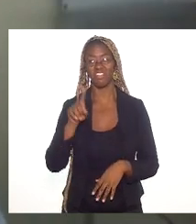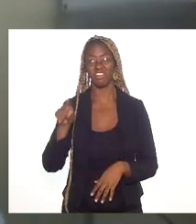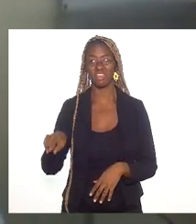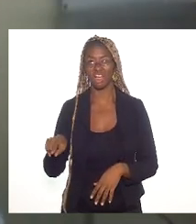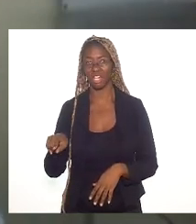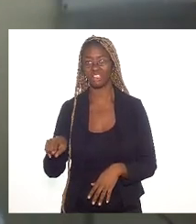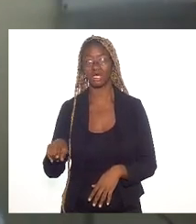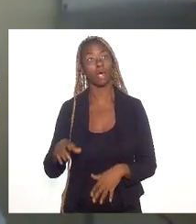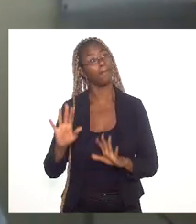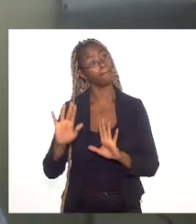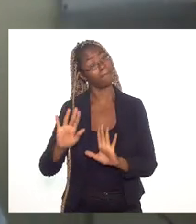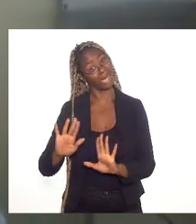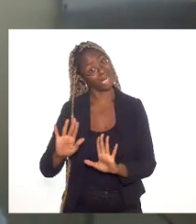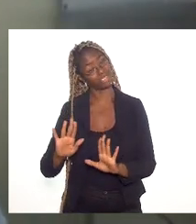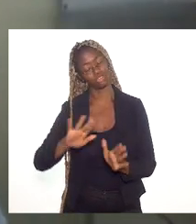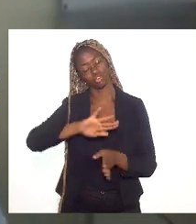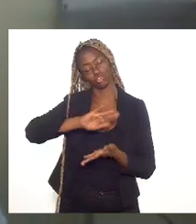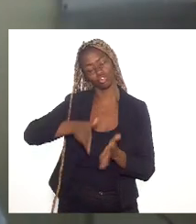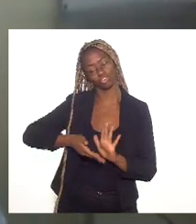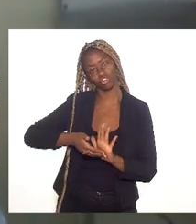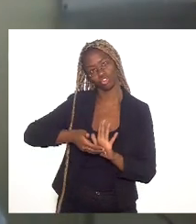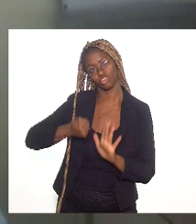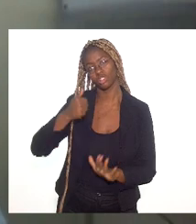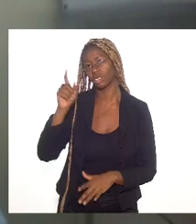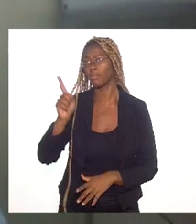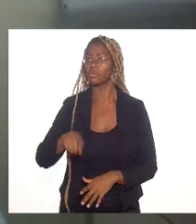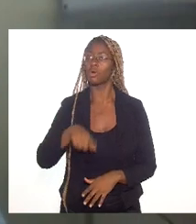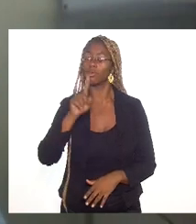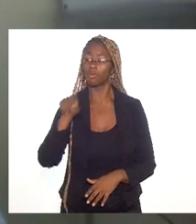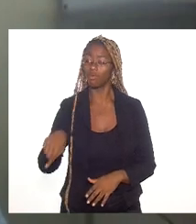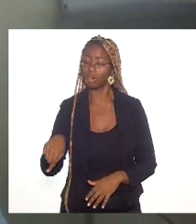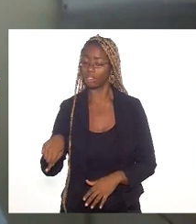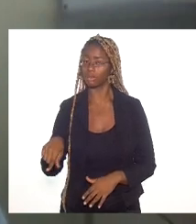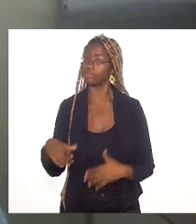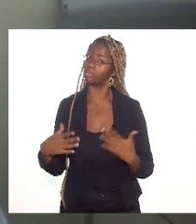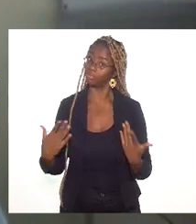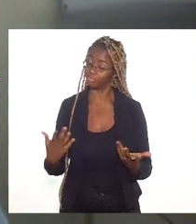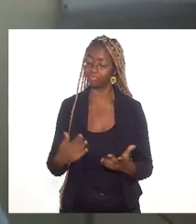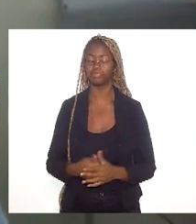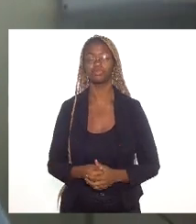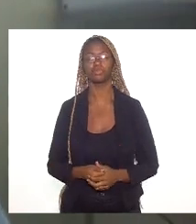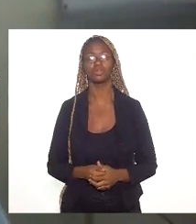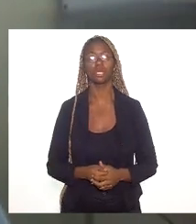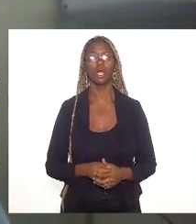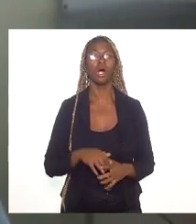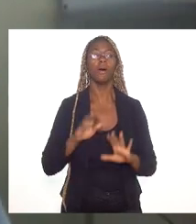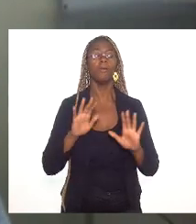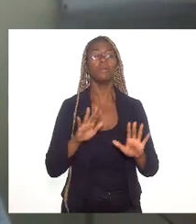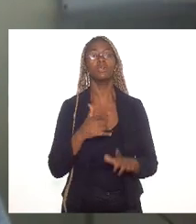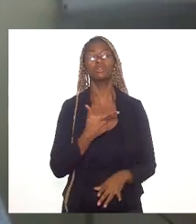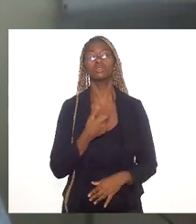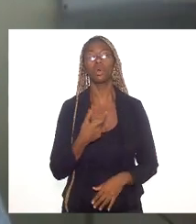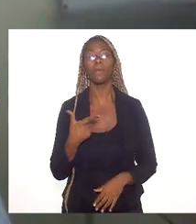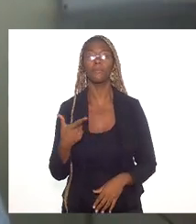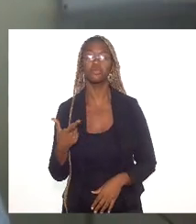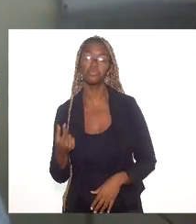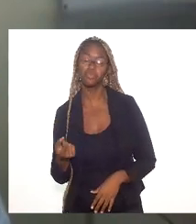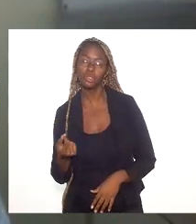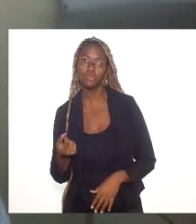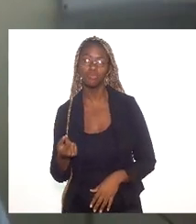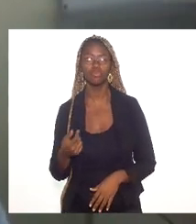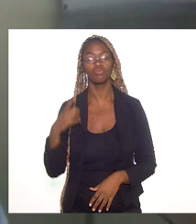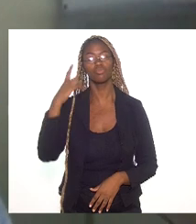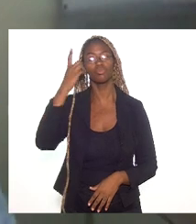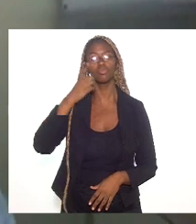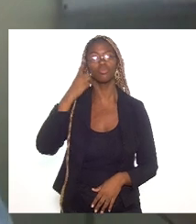o veto. E quando derrubamos, foi outro cataclismo. Em 2020, o